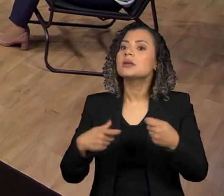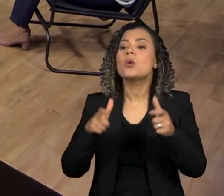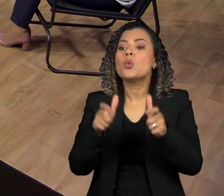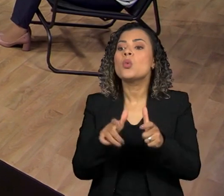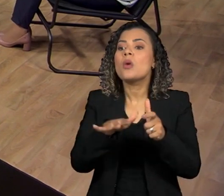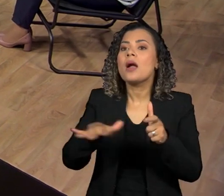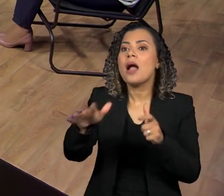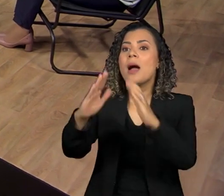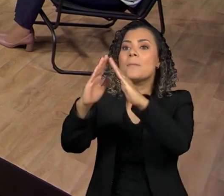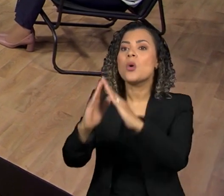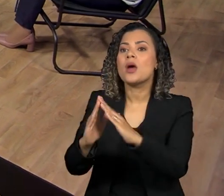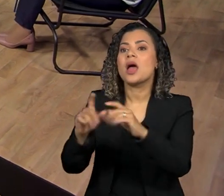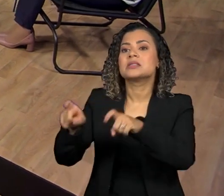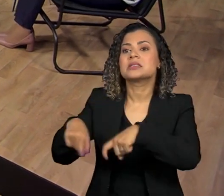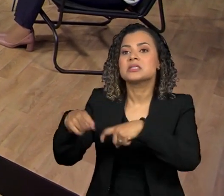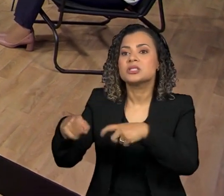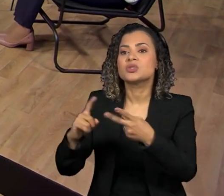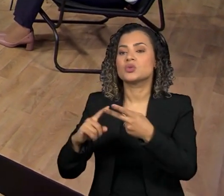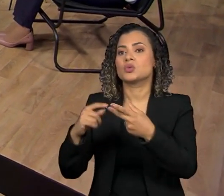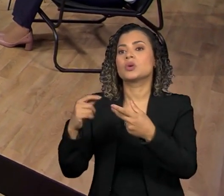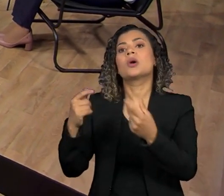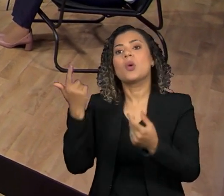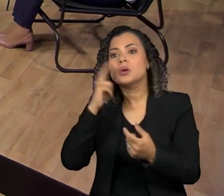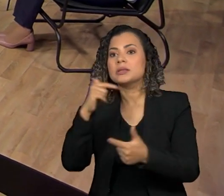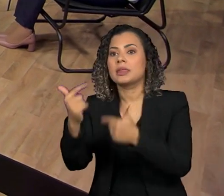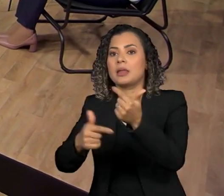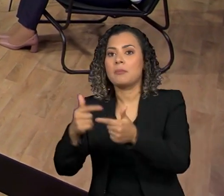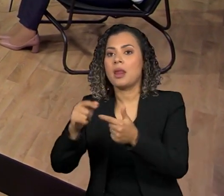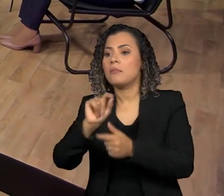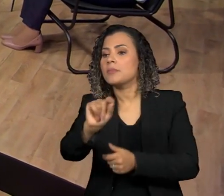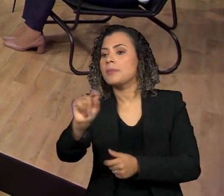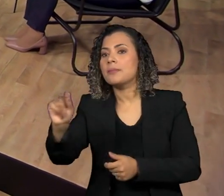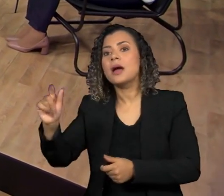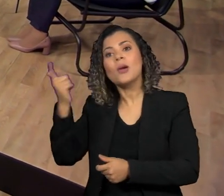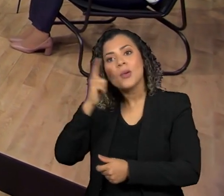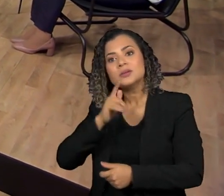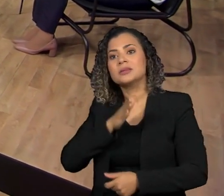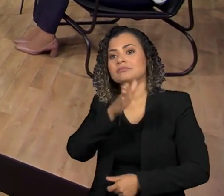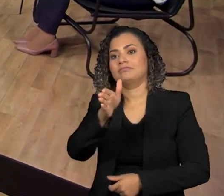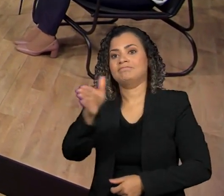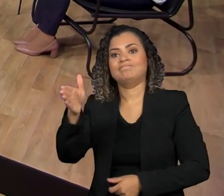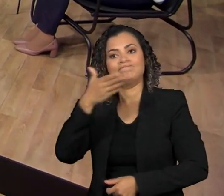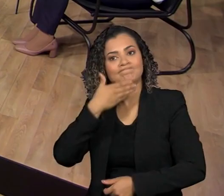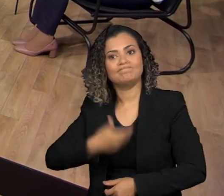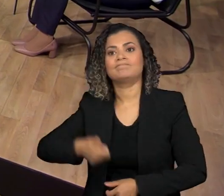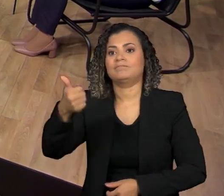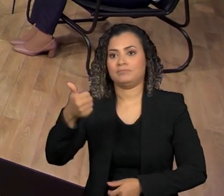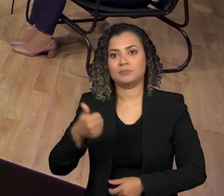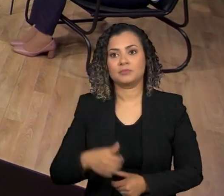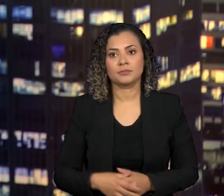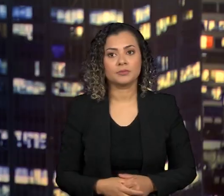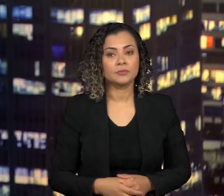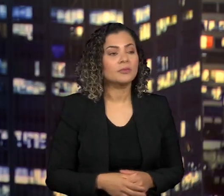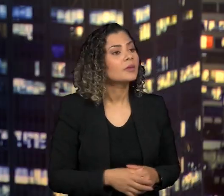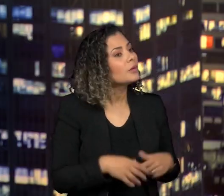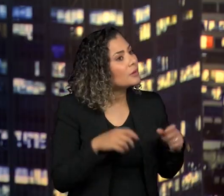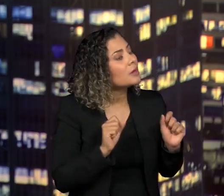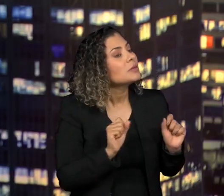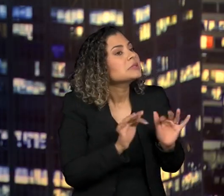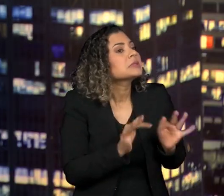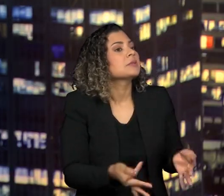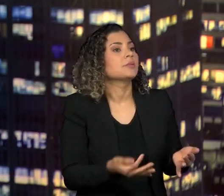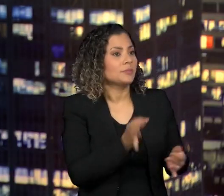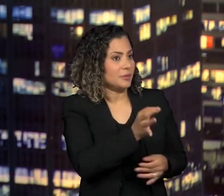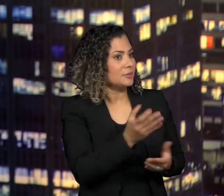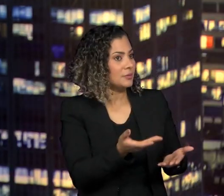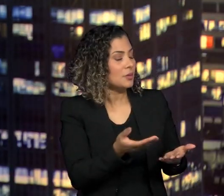morar em sítio, conseguir trabalhar, tem recorrido a isso. Deveria ser uma coisa mais simples, né, como o professor